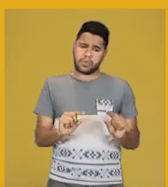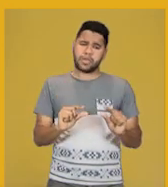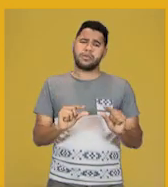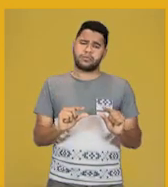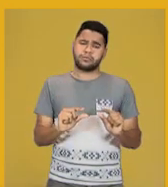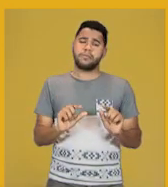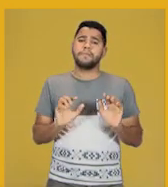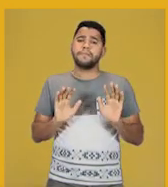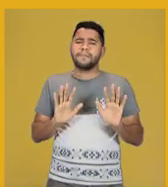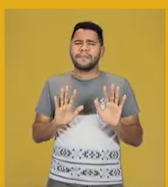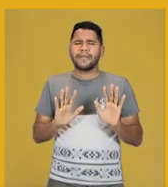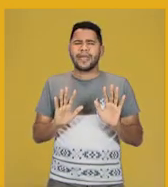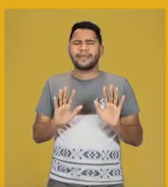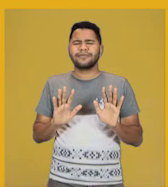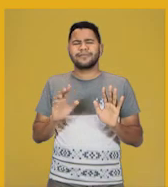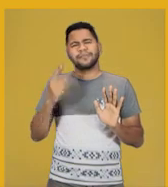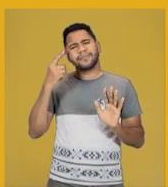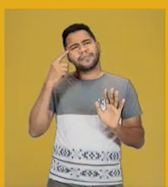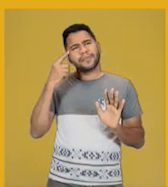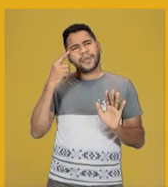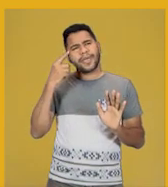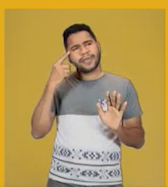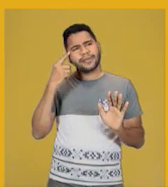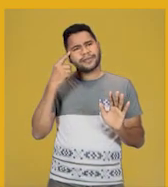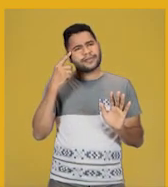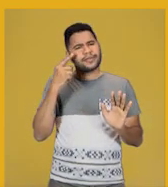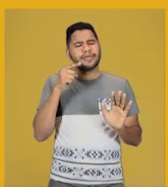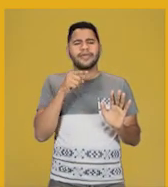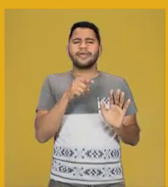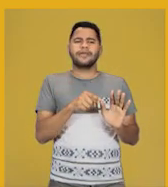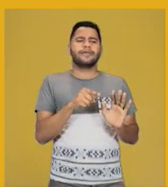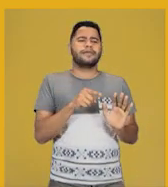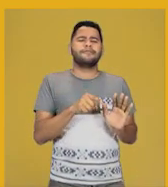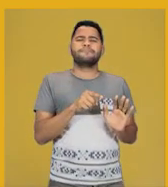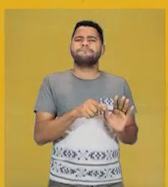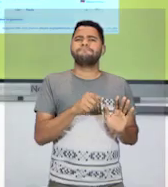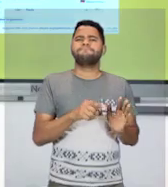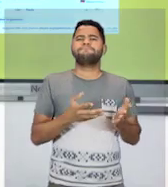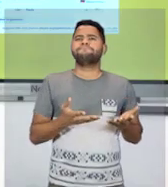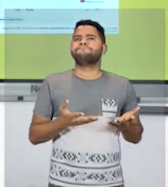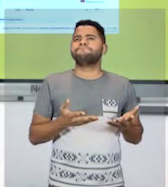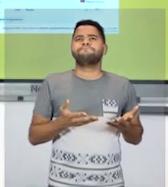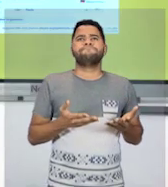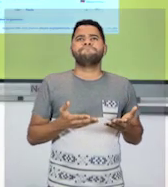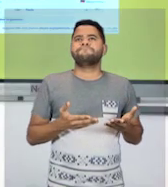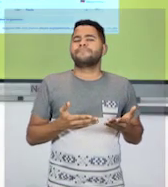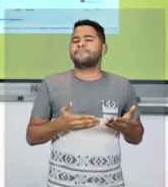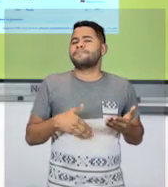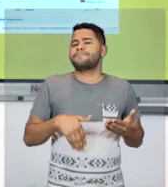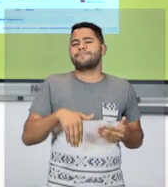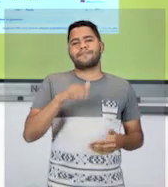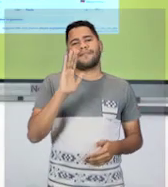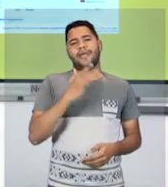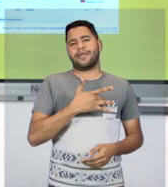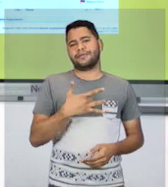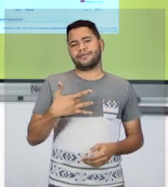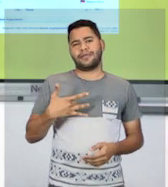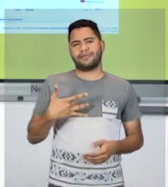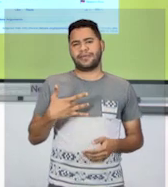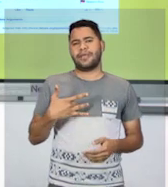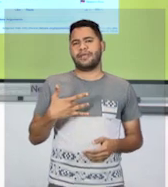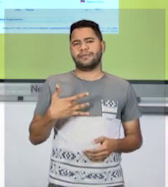think about Mas pense nisso It's much healthier é muito mais saudável